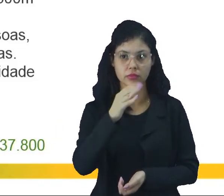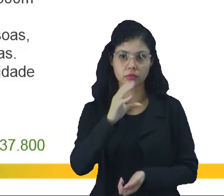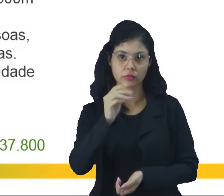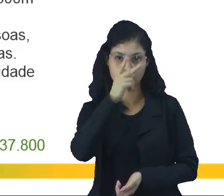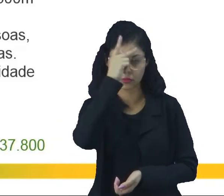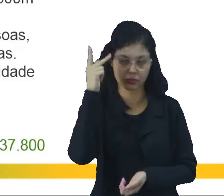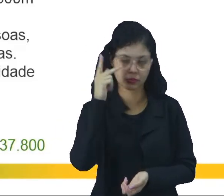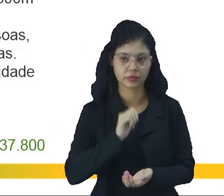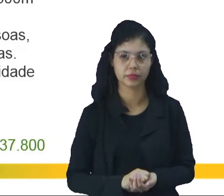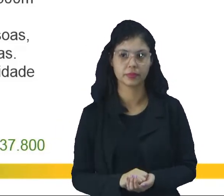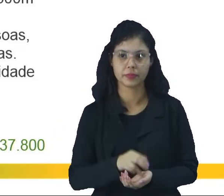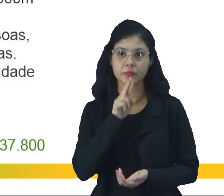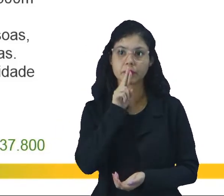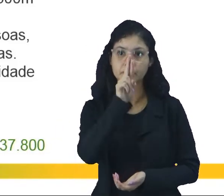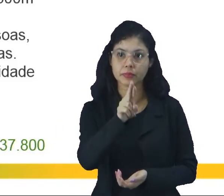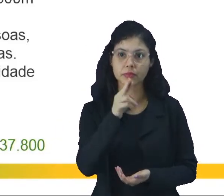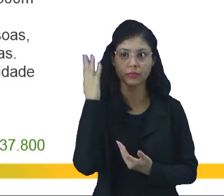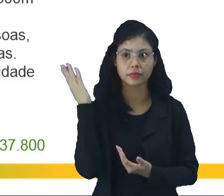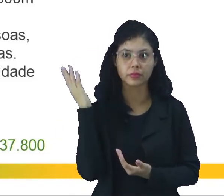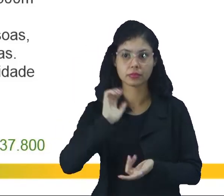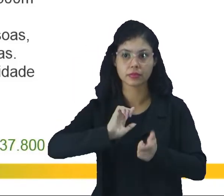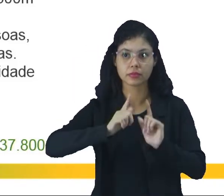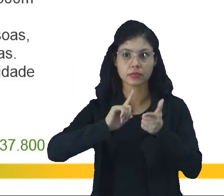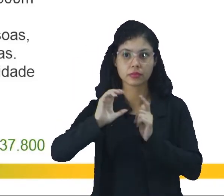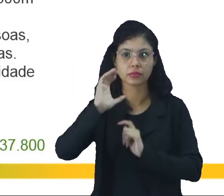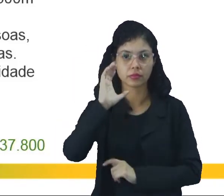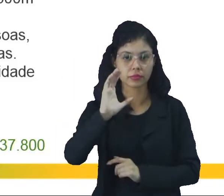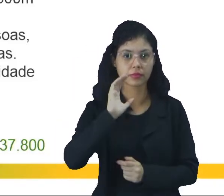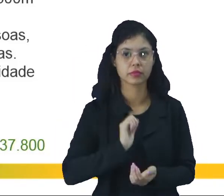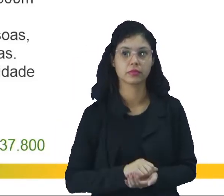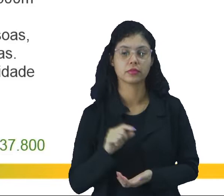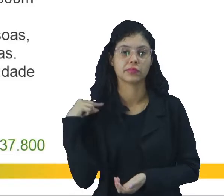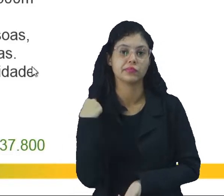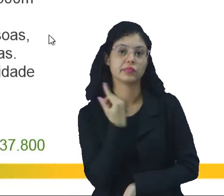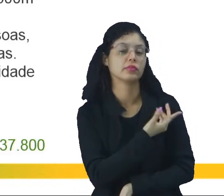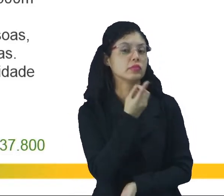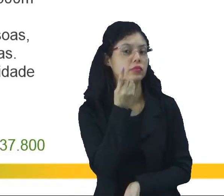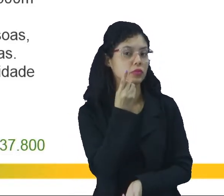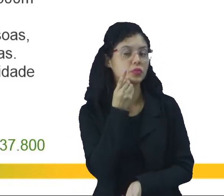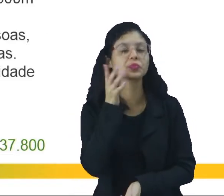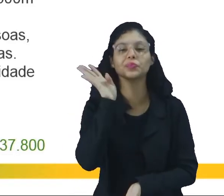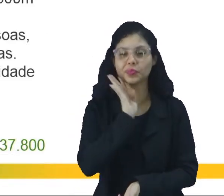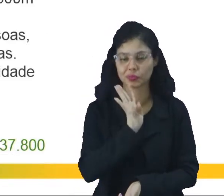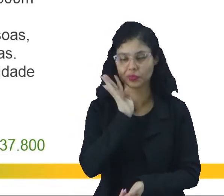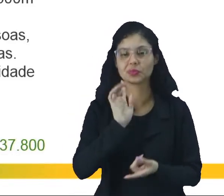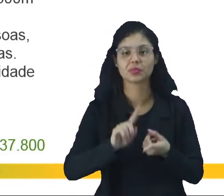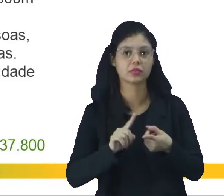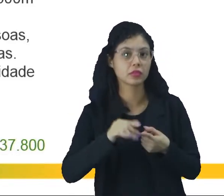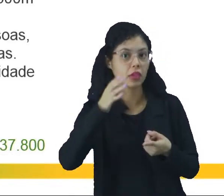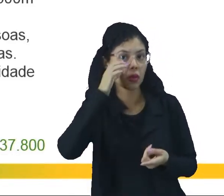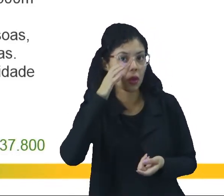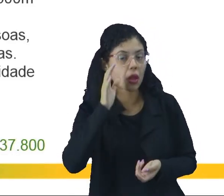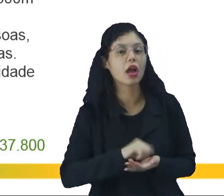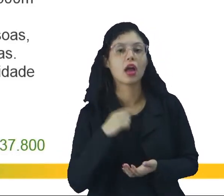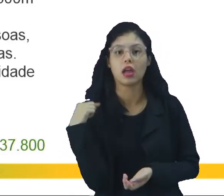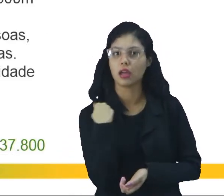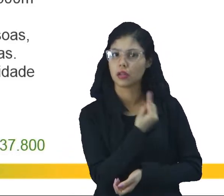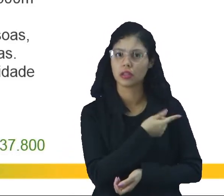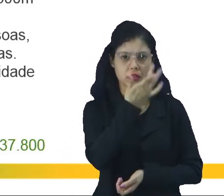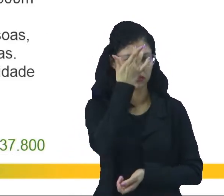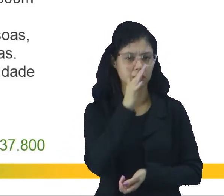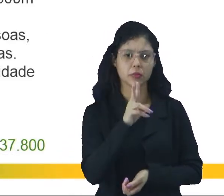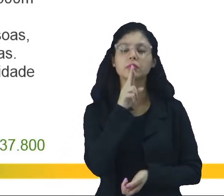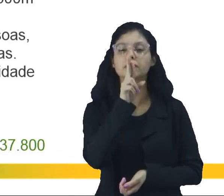37.800 pessoas. Olha aqui o resultado. Pessoal, isso aqui para o nosso dia a dia é uma coisa bem interessante, porque é uma curiosidade e muita gente não sabe como é